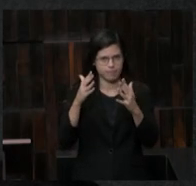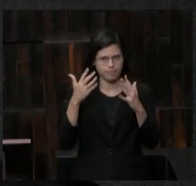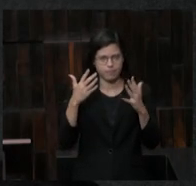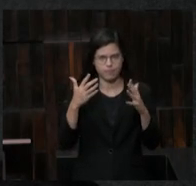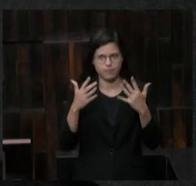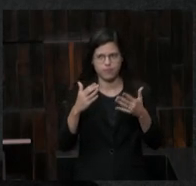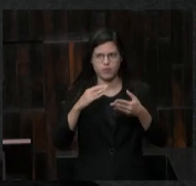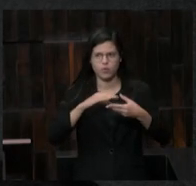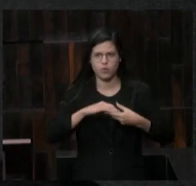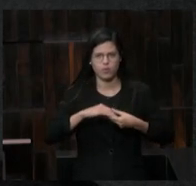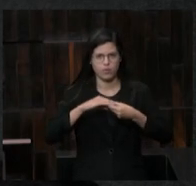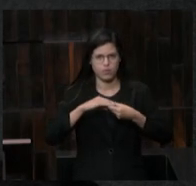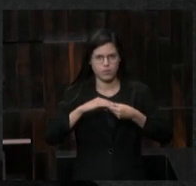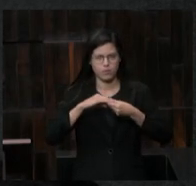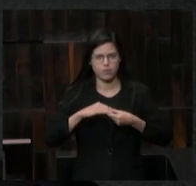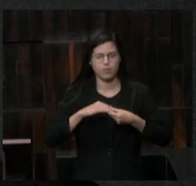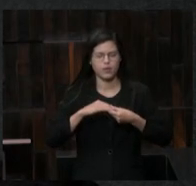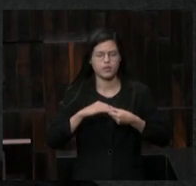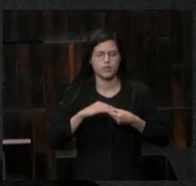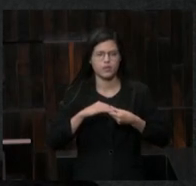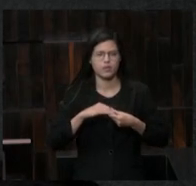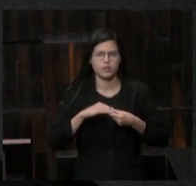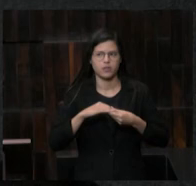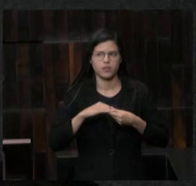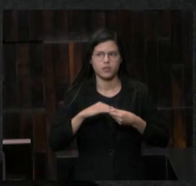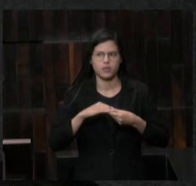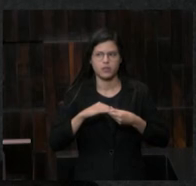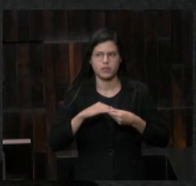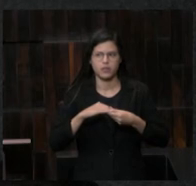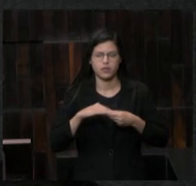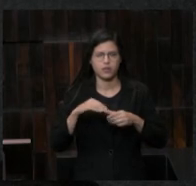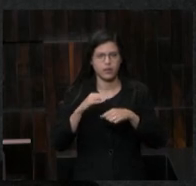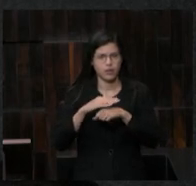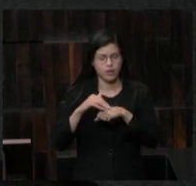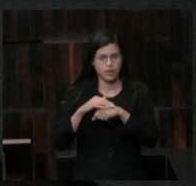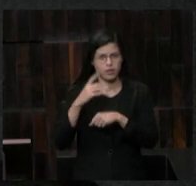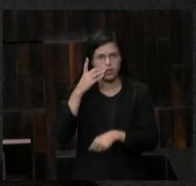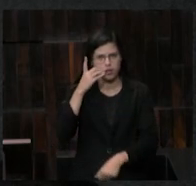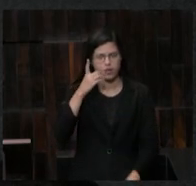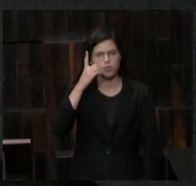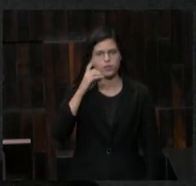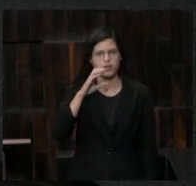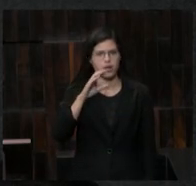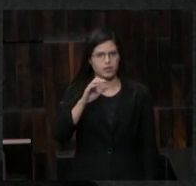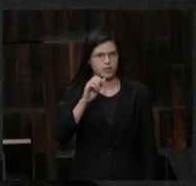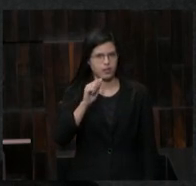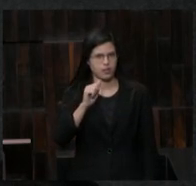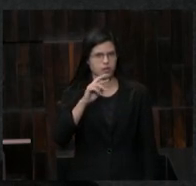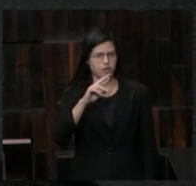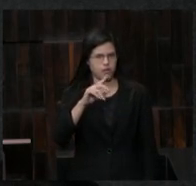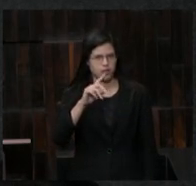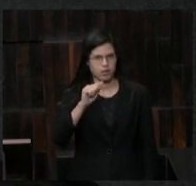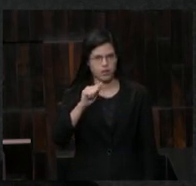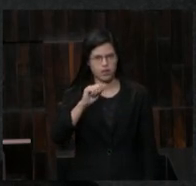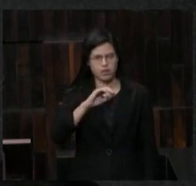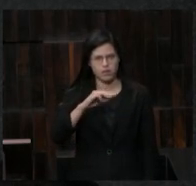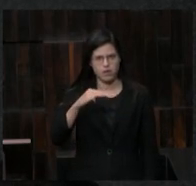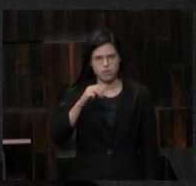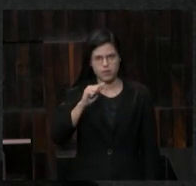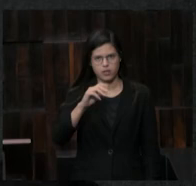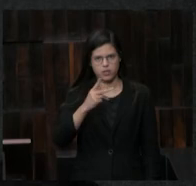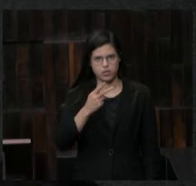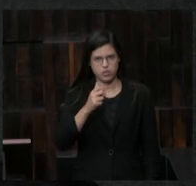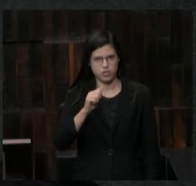e cumprimentar a nossa querida deputada Carla Machado por estar à